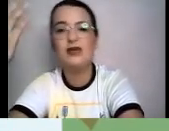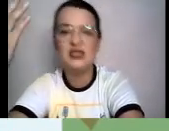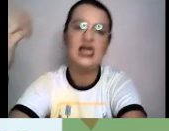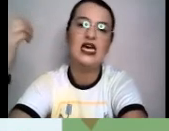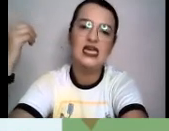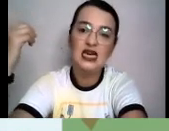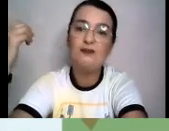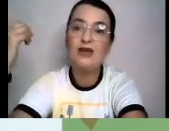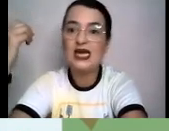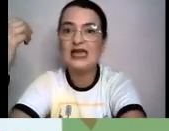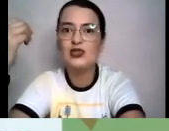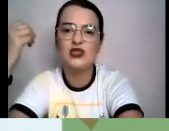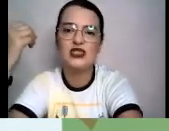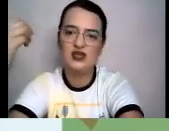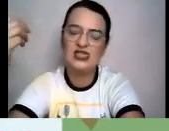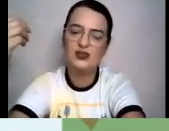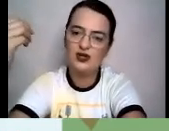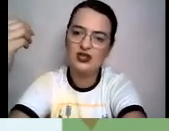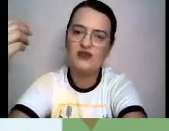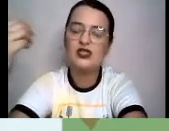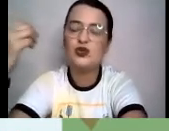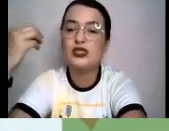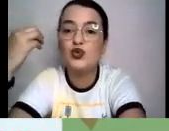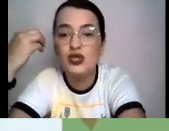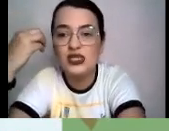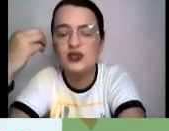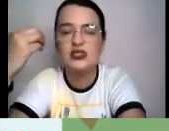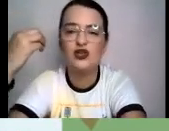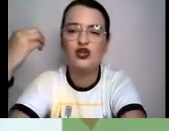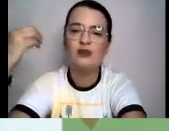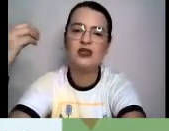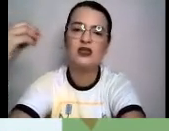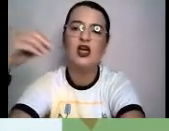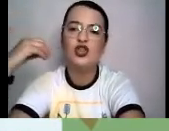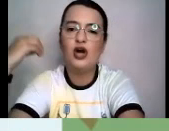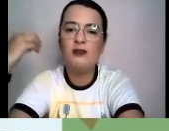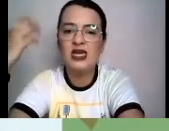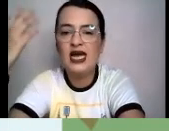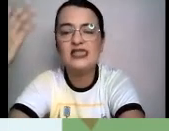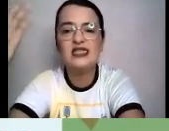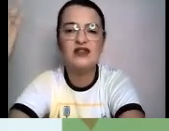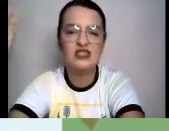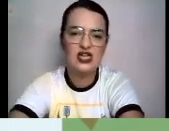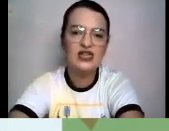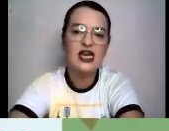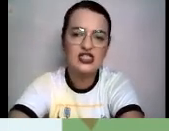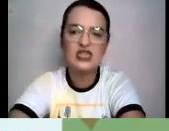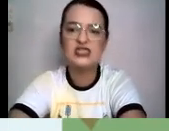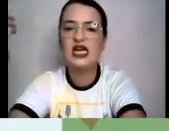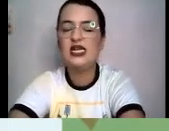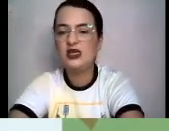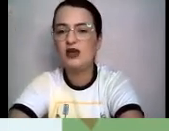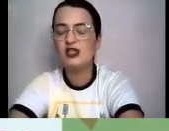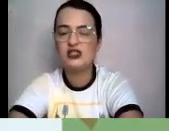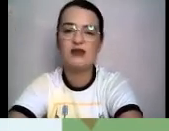para manter e ampliar suas atividades produtivas, suas condições econômicas, dominar as reservas estratégicas